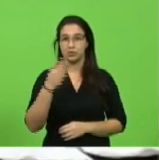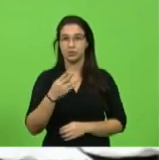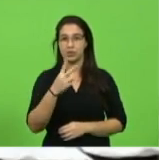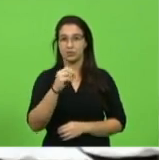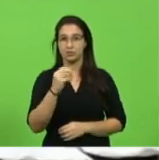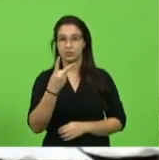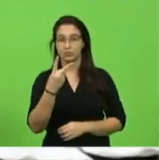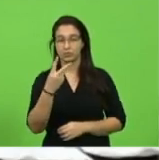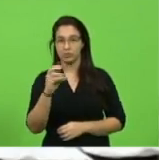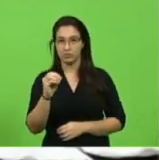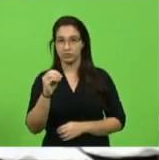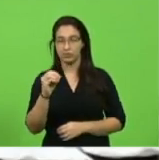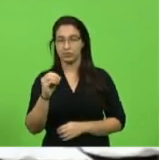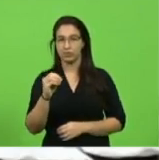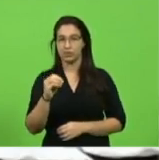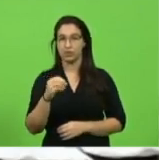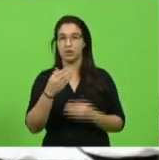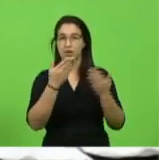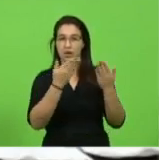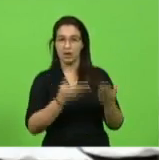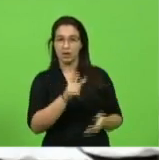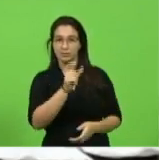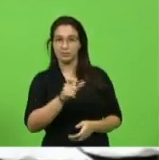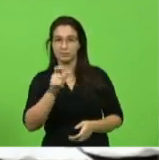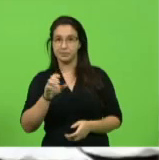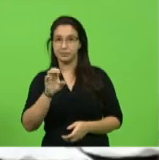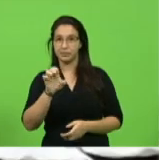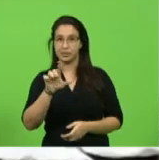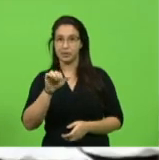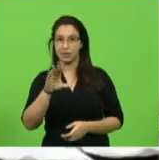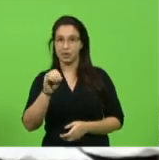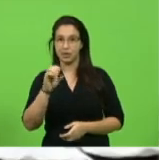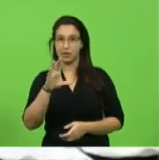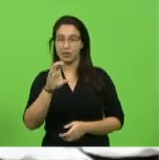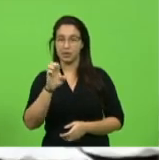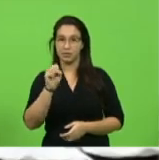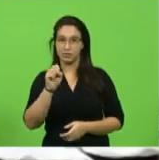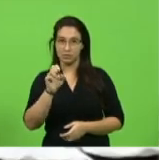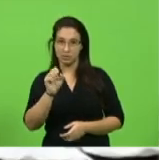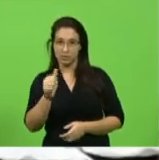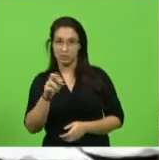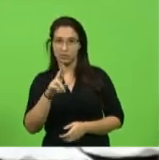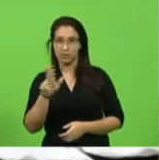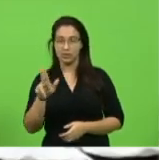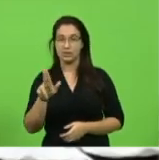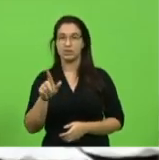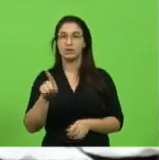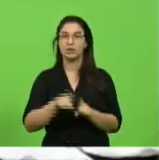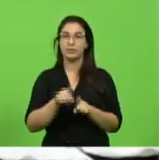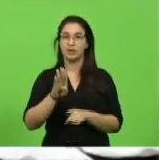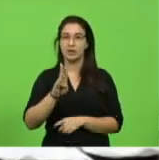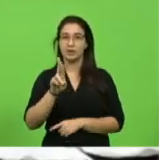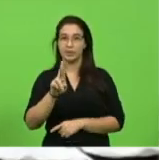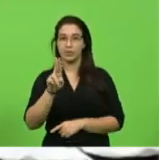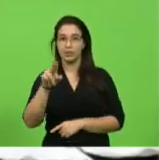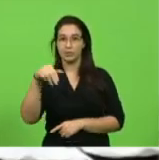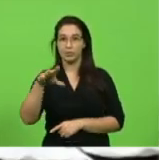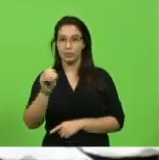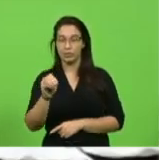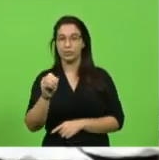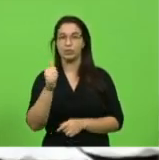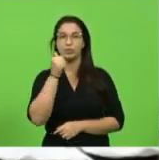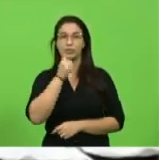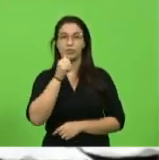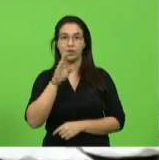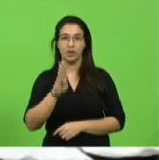002.6/20, os cidadãos Hélio César Bairros, Bruno de Oliveira Carreirão, Beatriz Campos